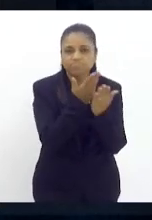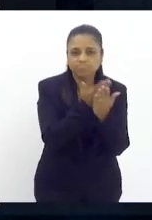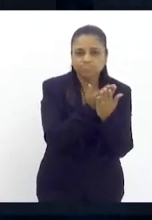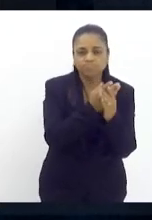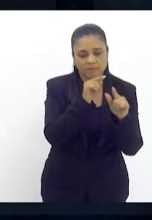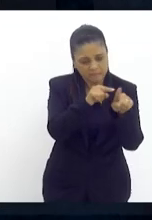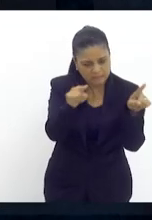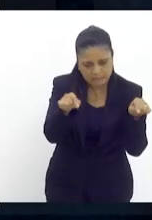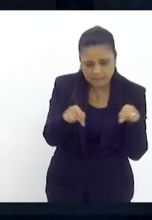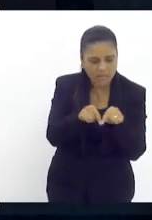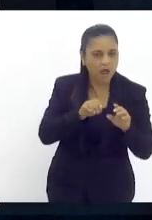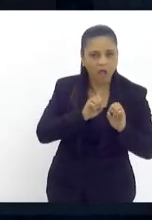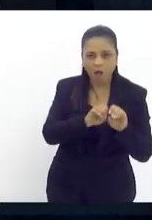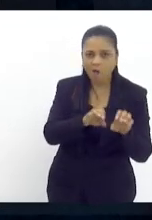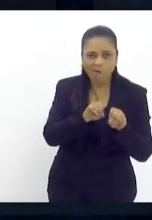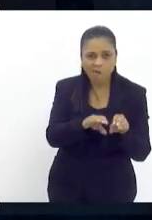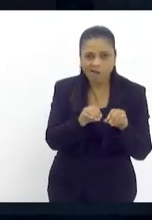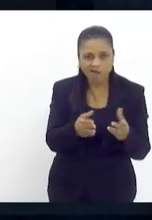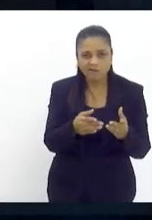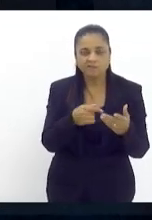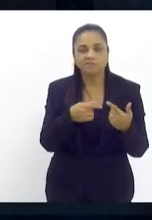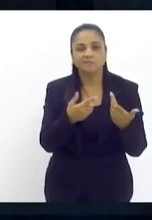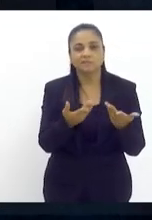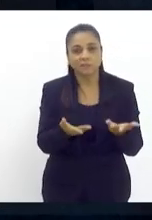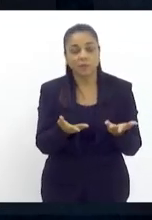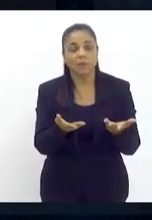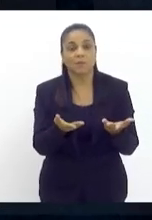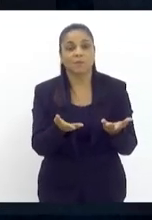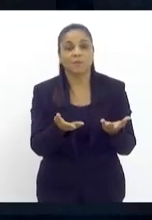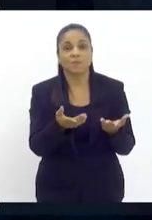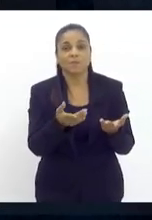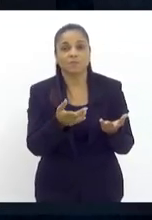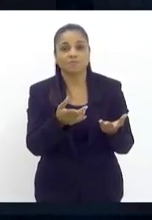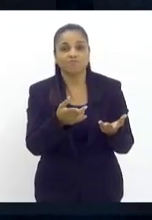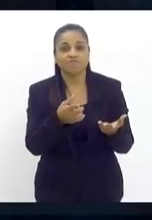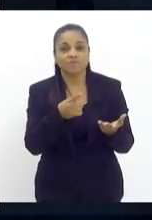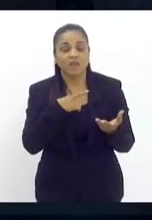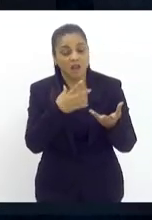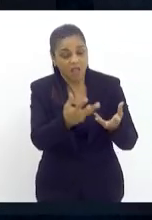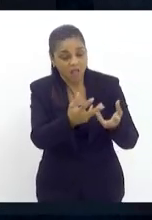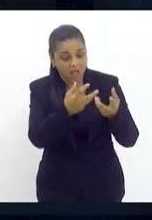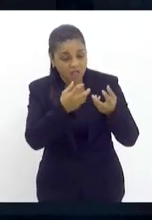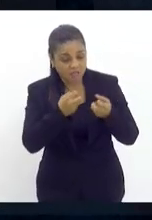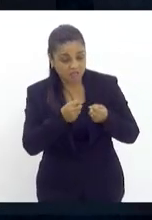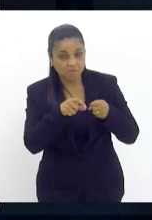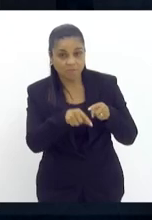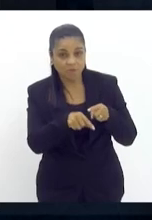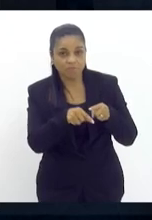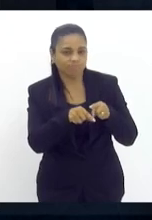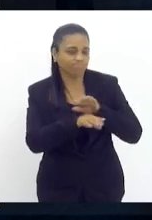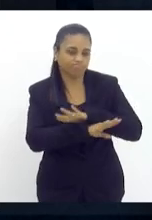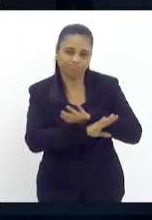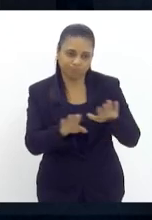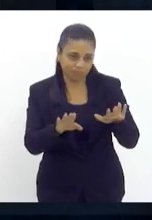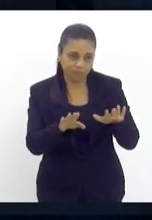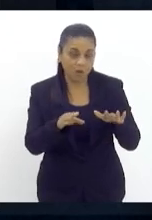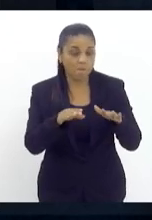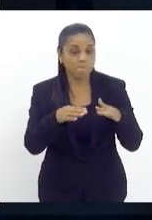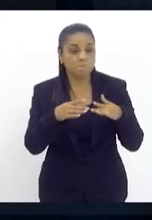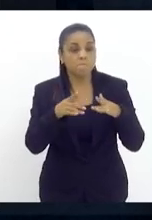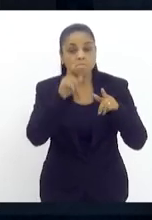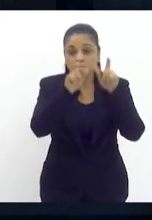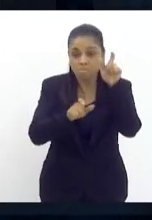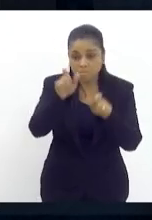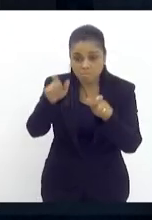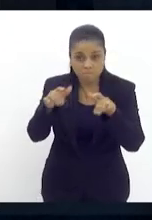de aula, ele tem, né, isso é recebido de uma forma incontestável, público.